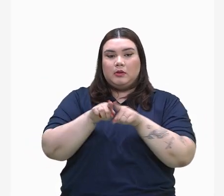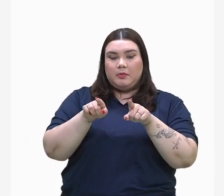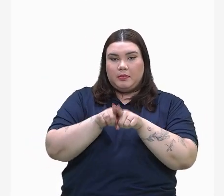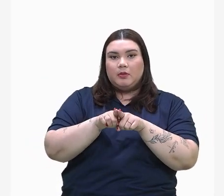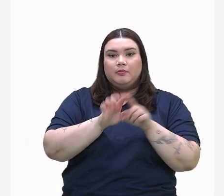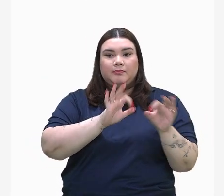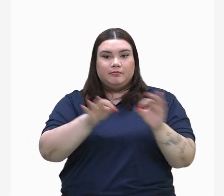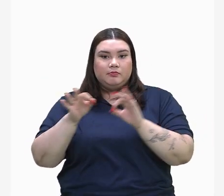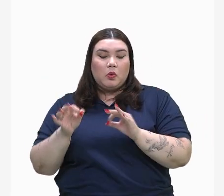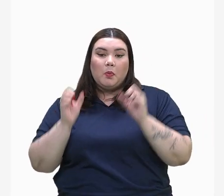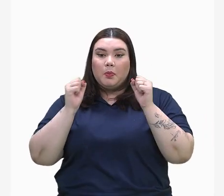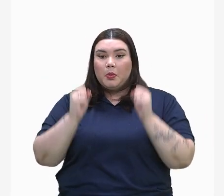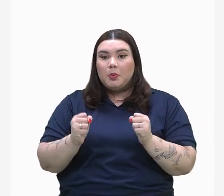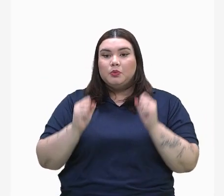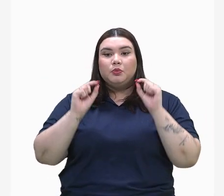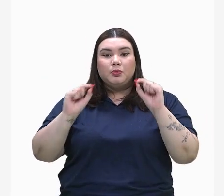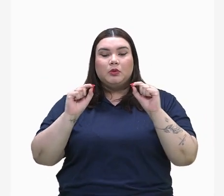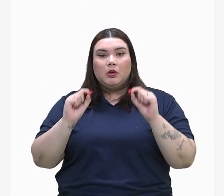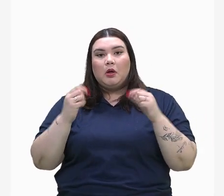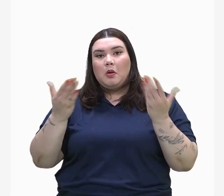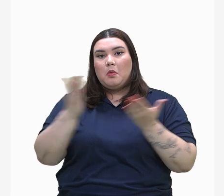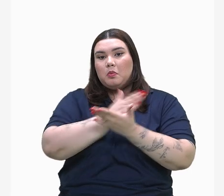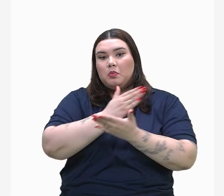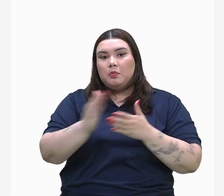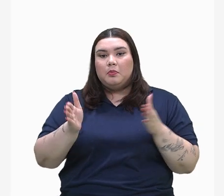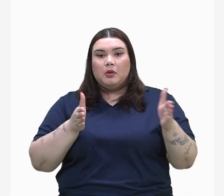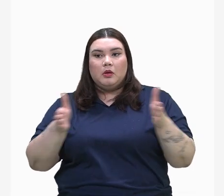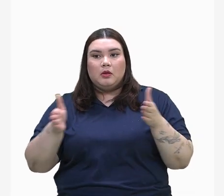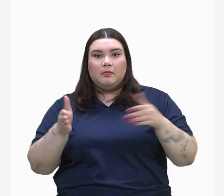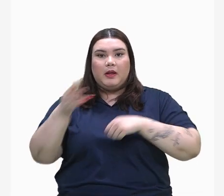Suriname. Pode ser que em algum período aí